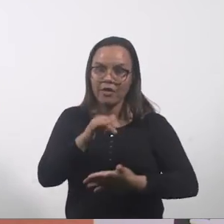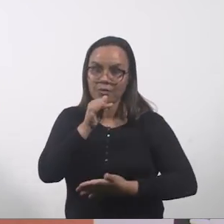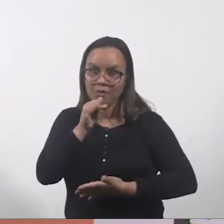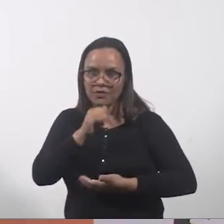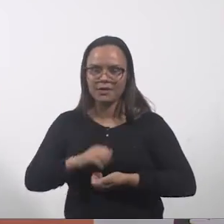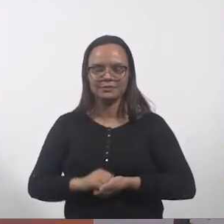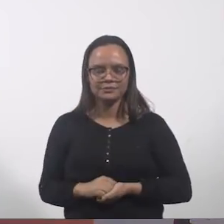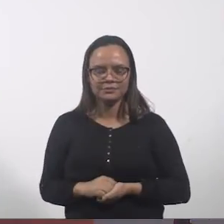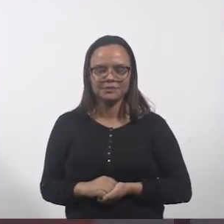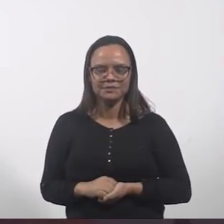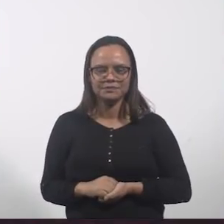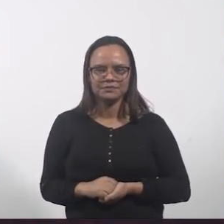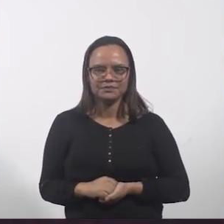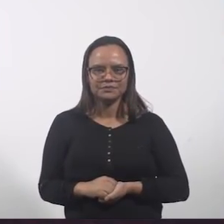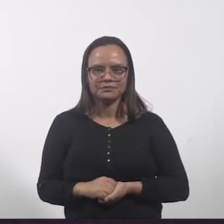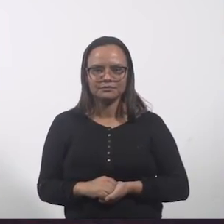exemplo?